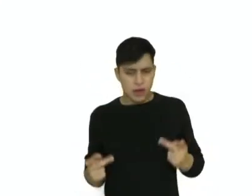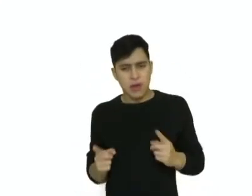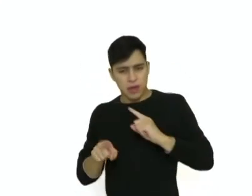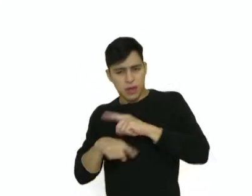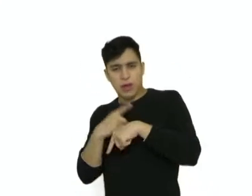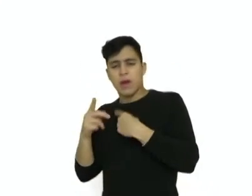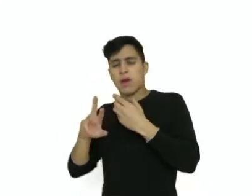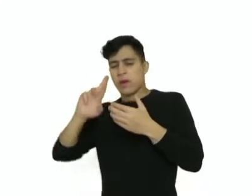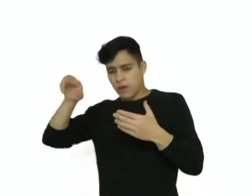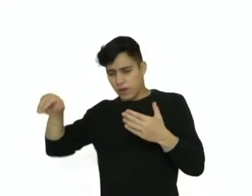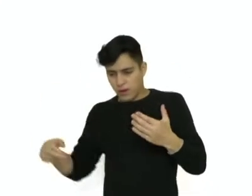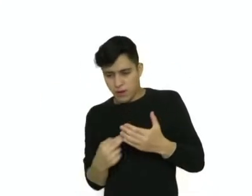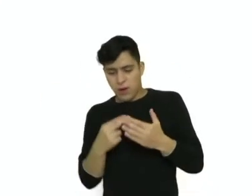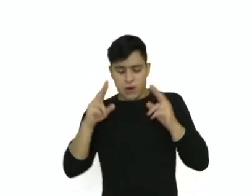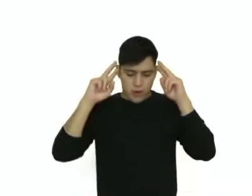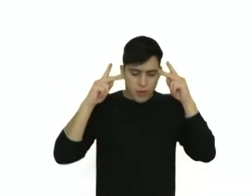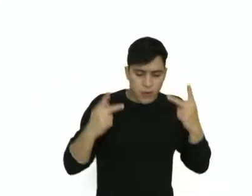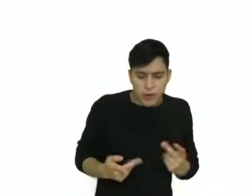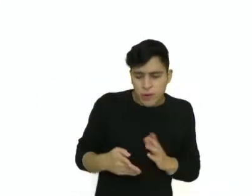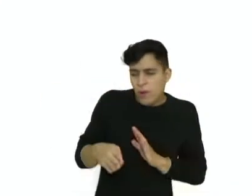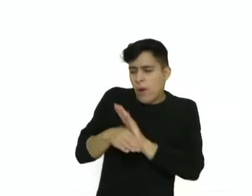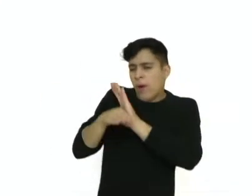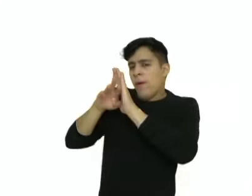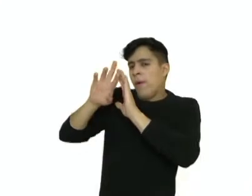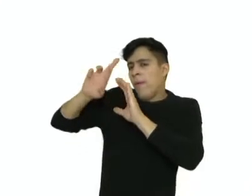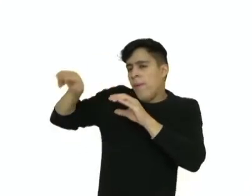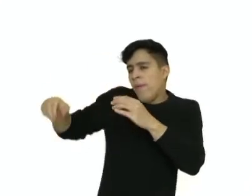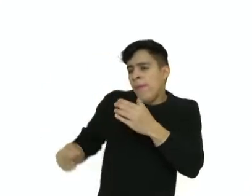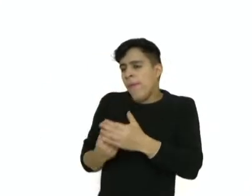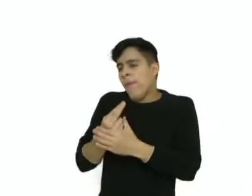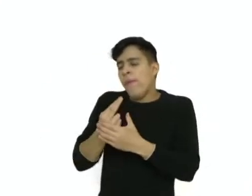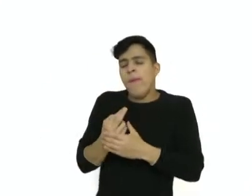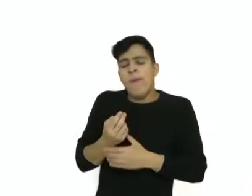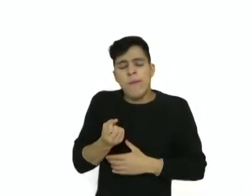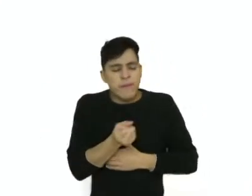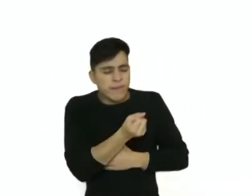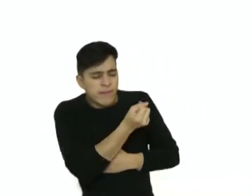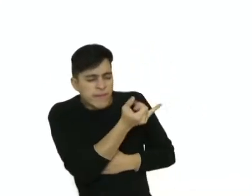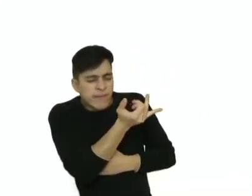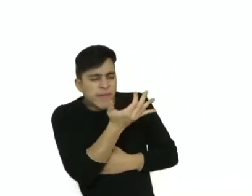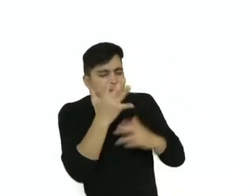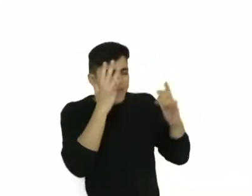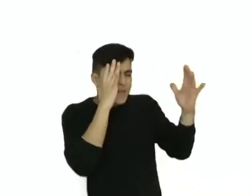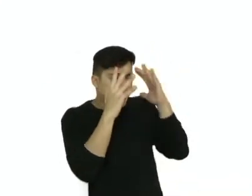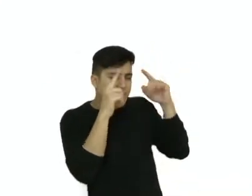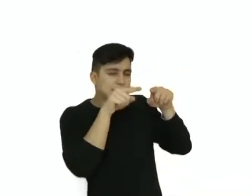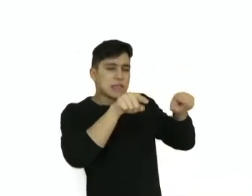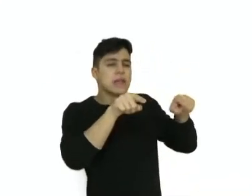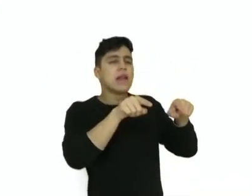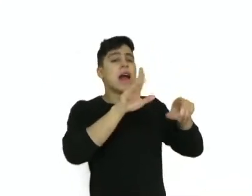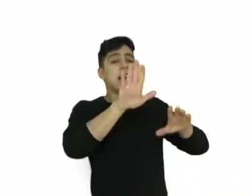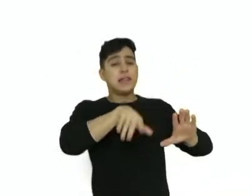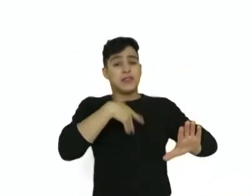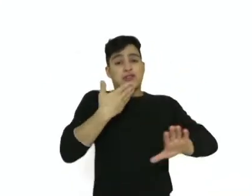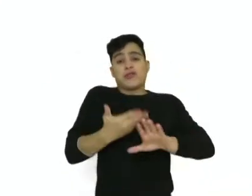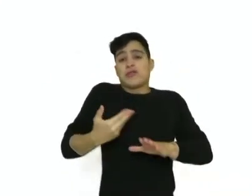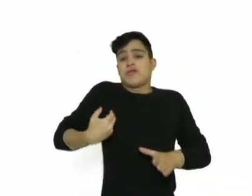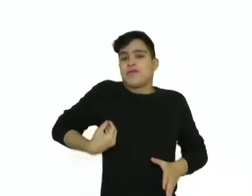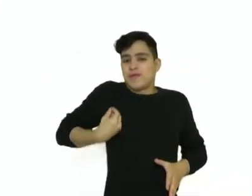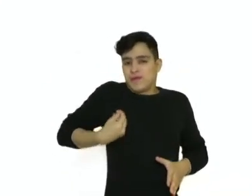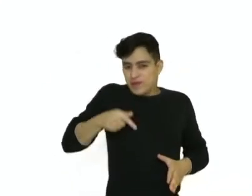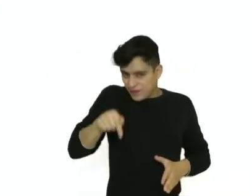para o movimento renascentista. Algumas dessas ideias ainda estão presentes em vários aspectos das nossas